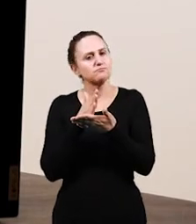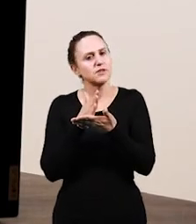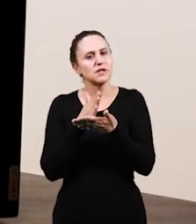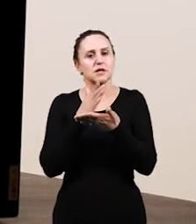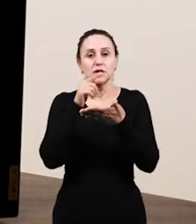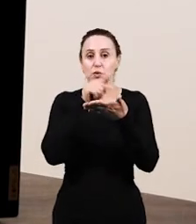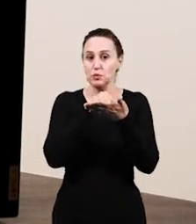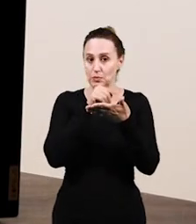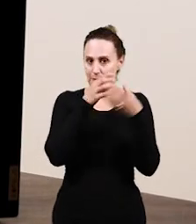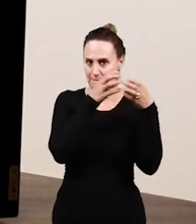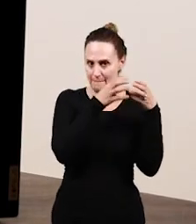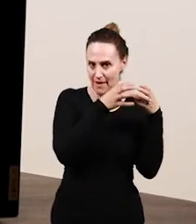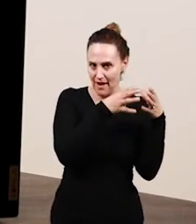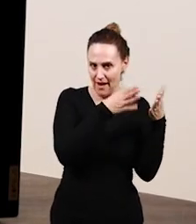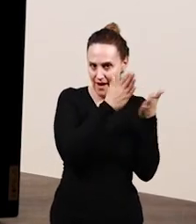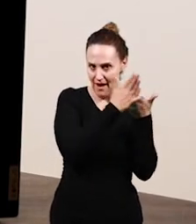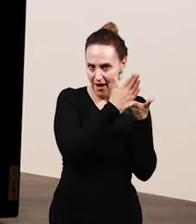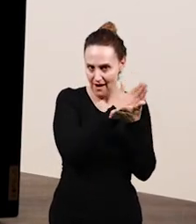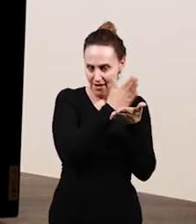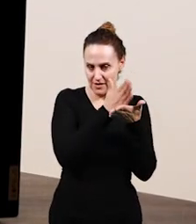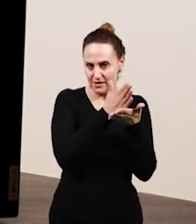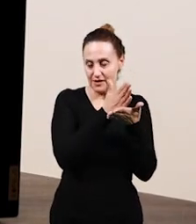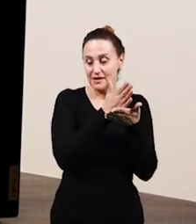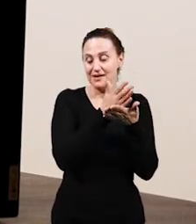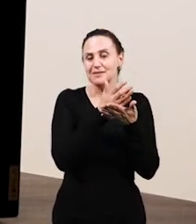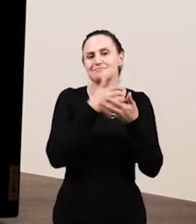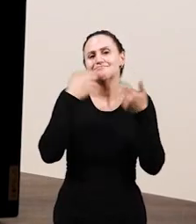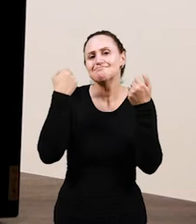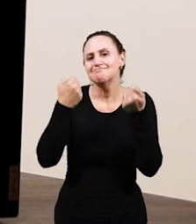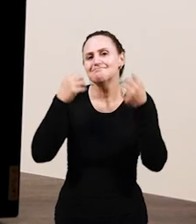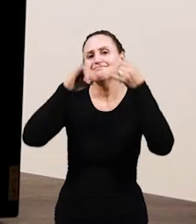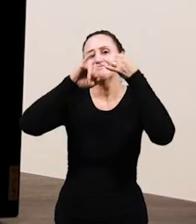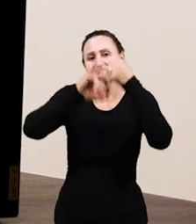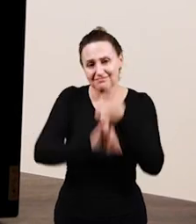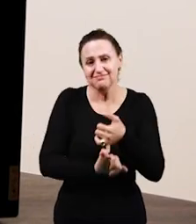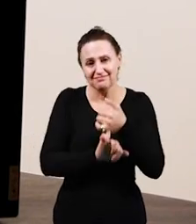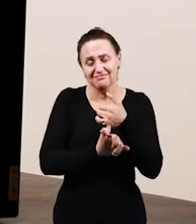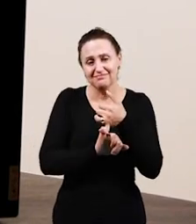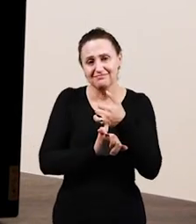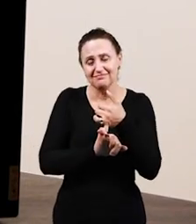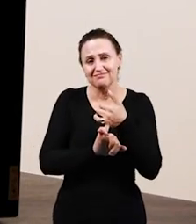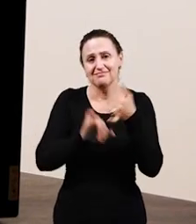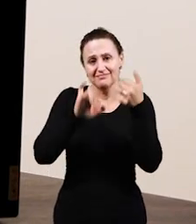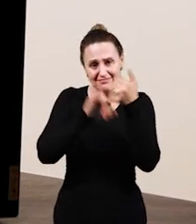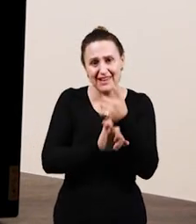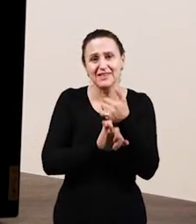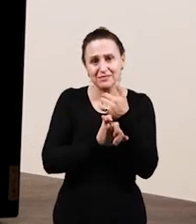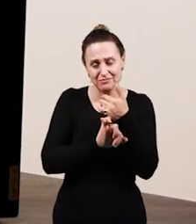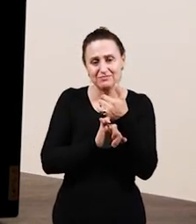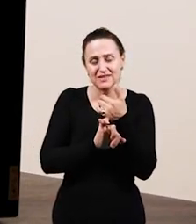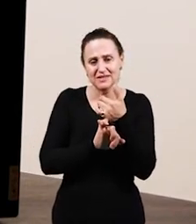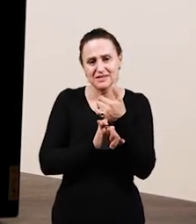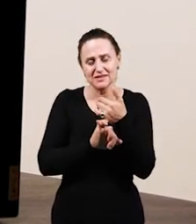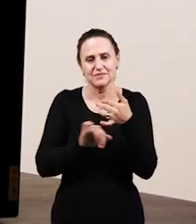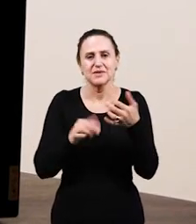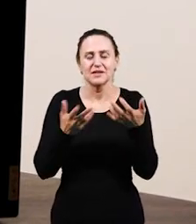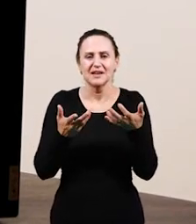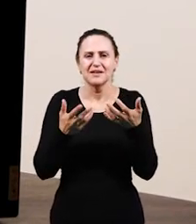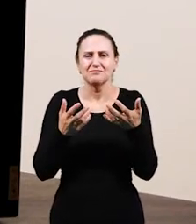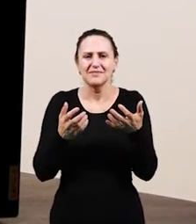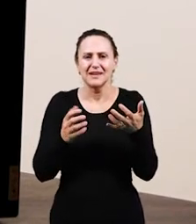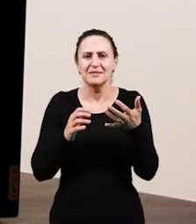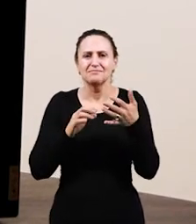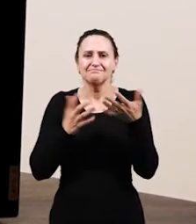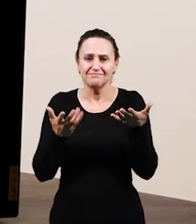dizer que uma depende da outra né para isso eles e Vale da metáfora da moeda se vocês olharem lá no capítulo